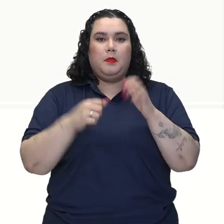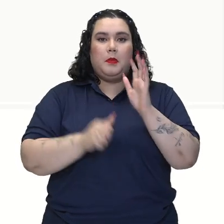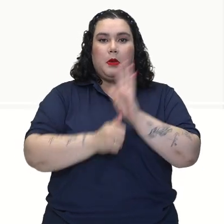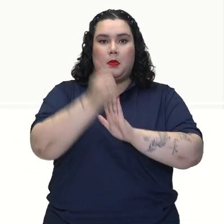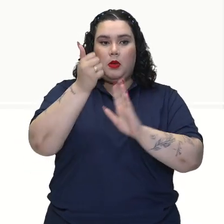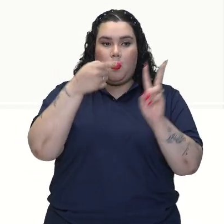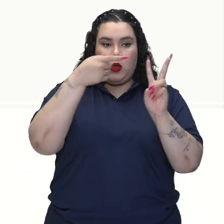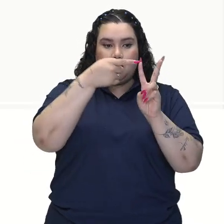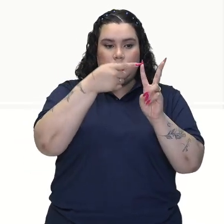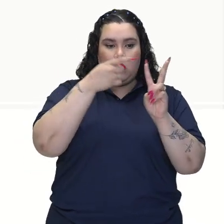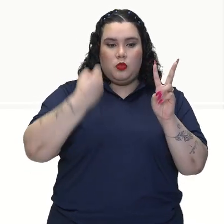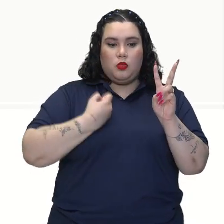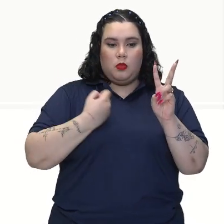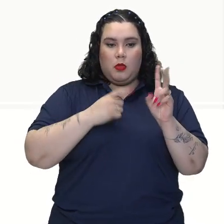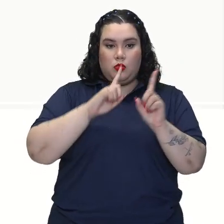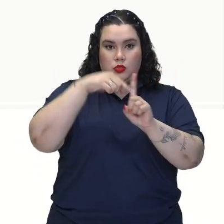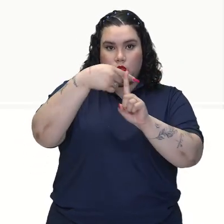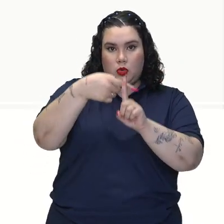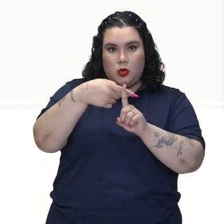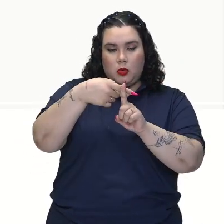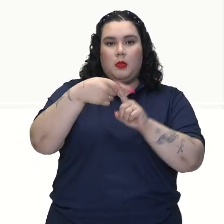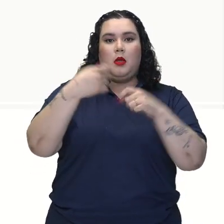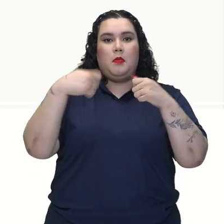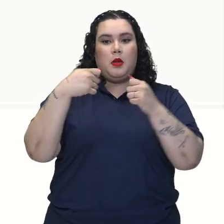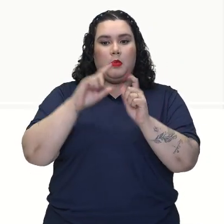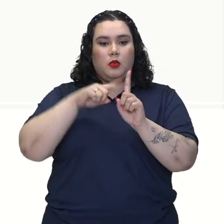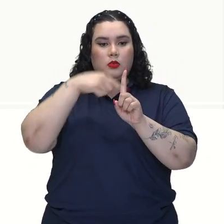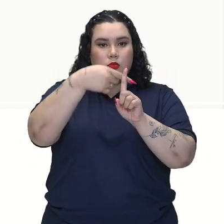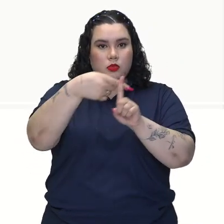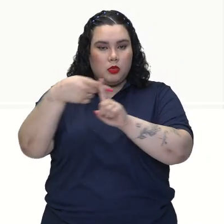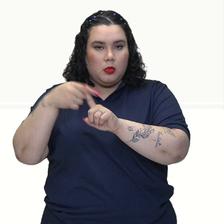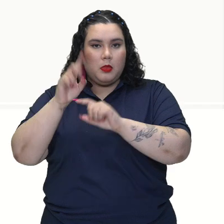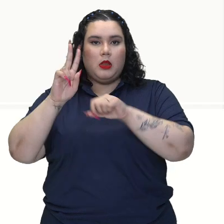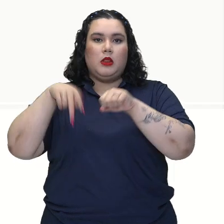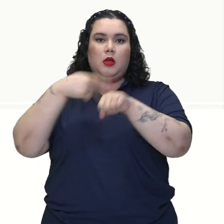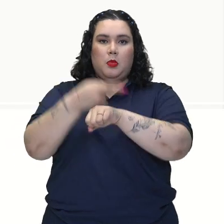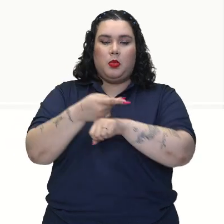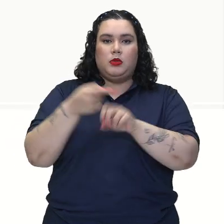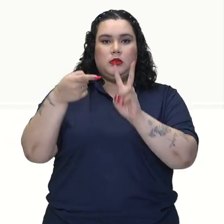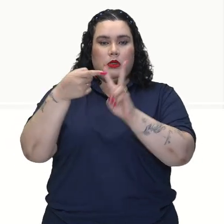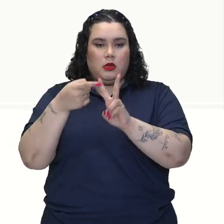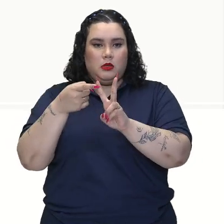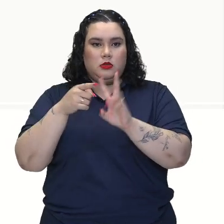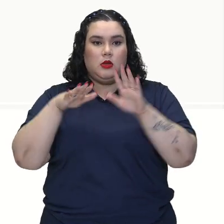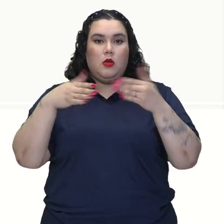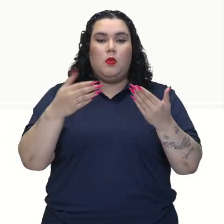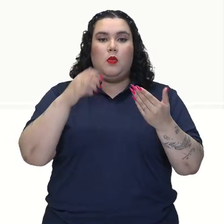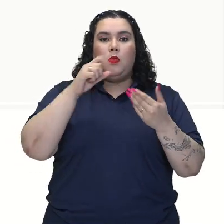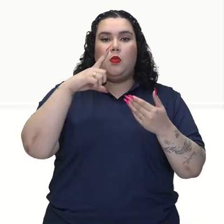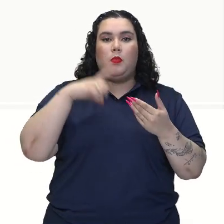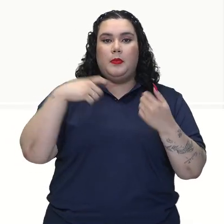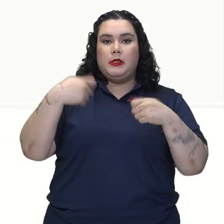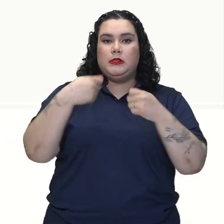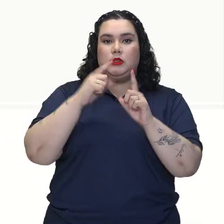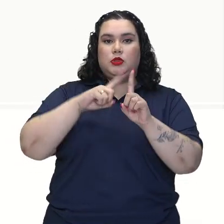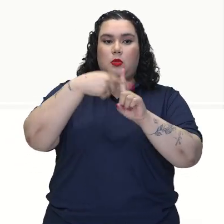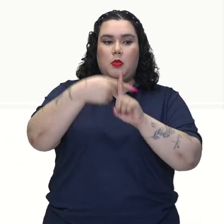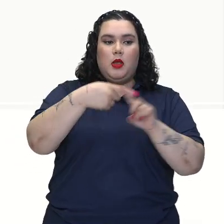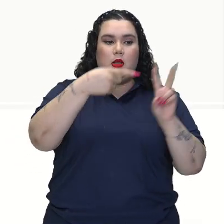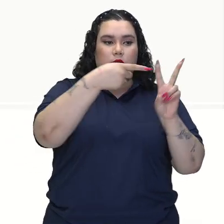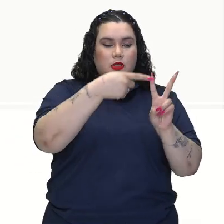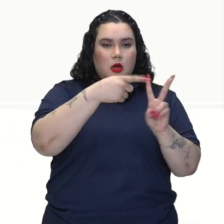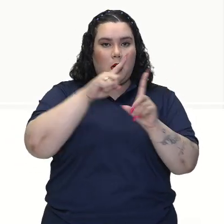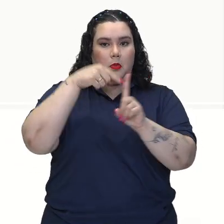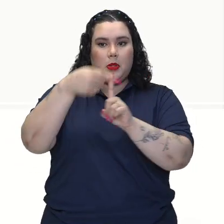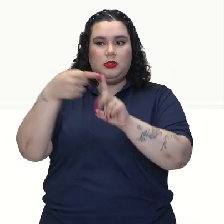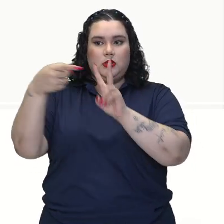depois eu tiro a raiz. Quando eu tenho uma soma de radicais separados, significa que eu vou calcular a raiz